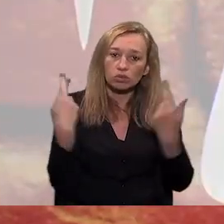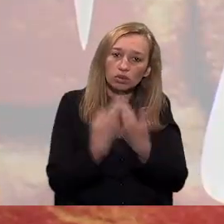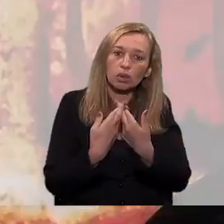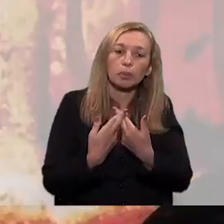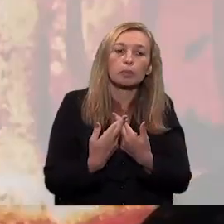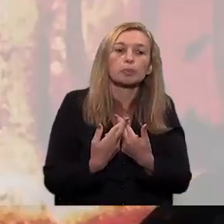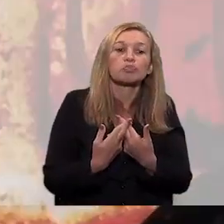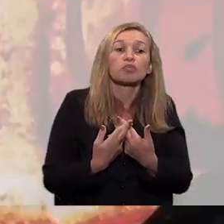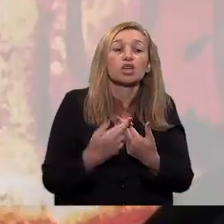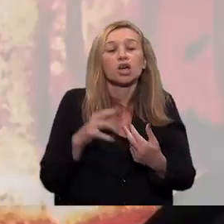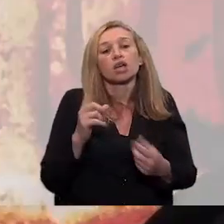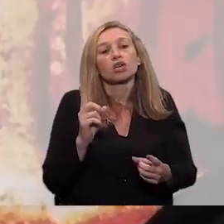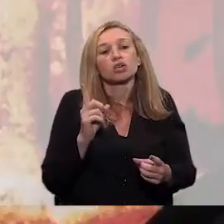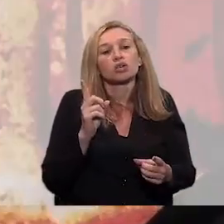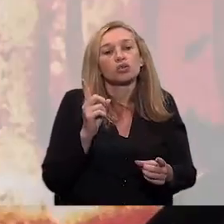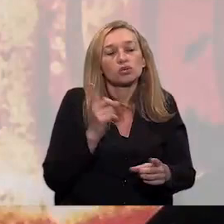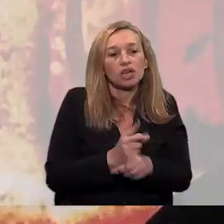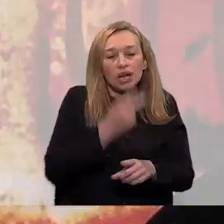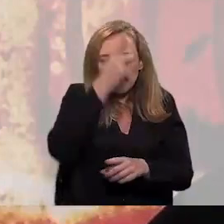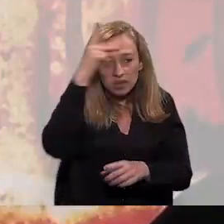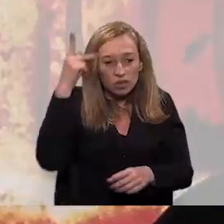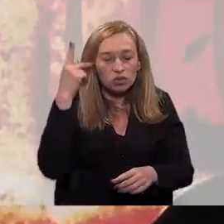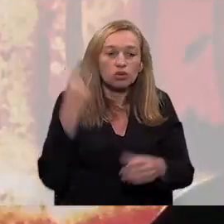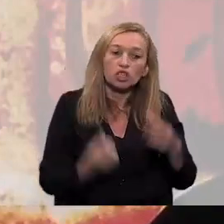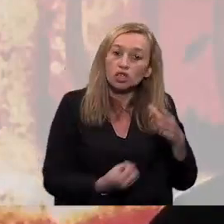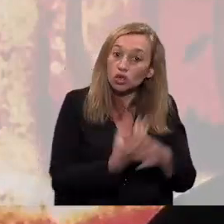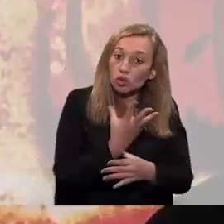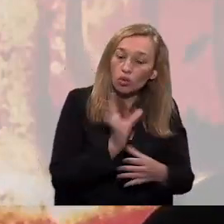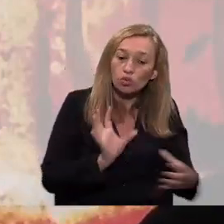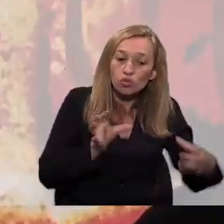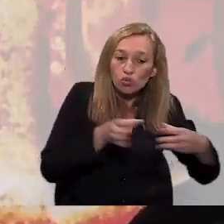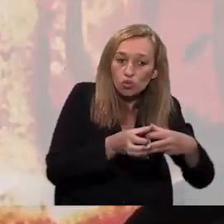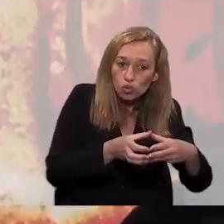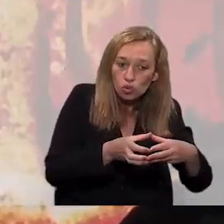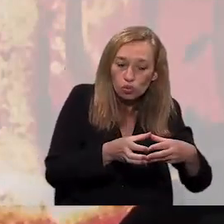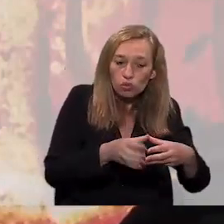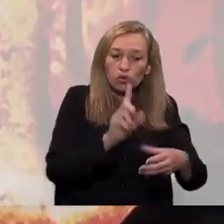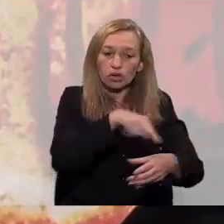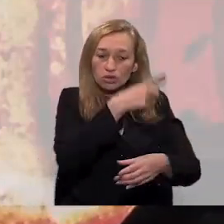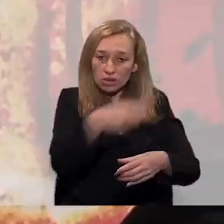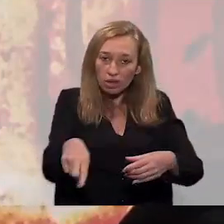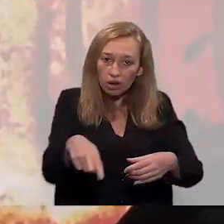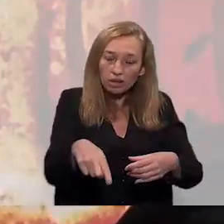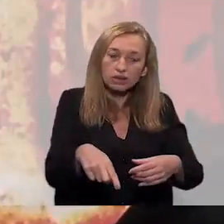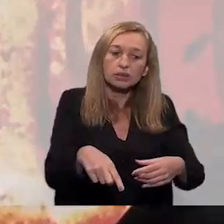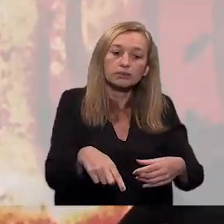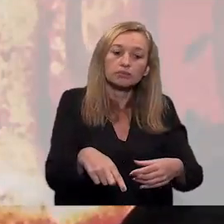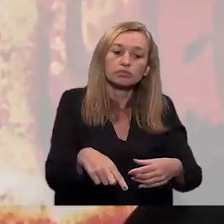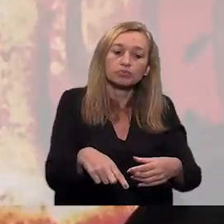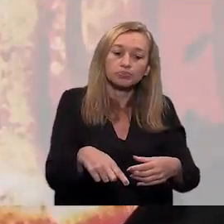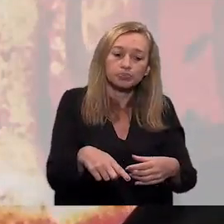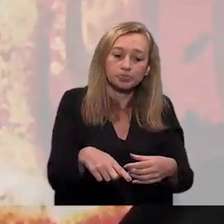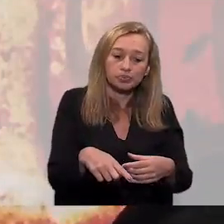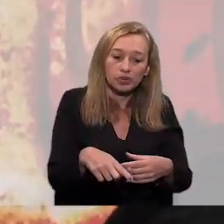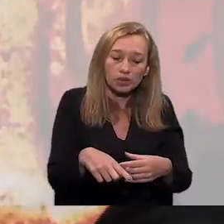essa reunião, descobriram a pessoa que tinha criado essa comunidade, a comunidade foi